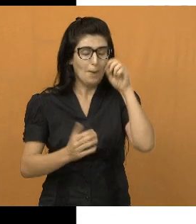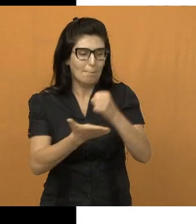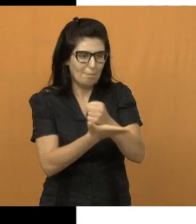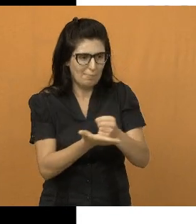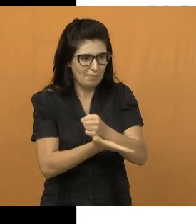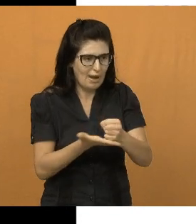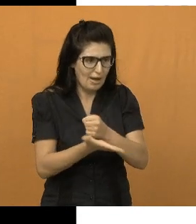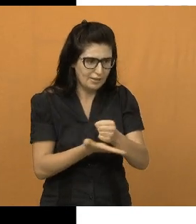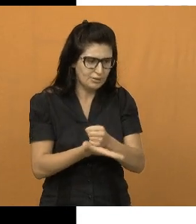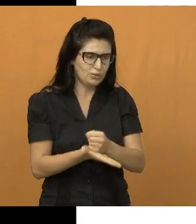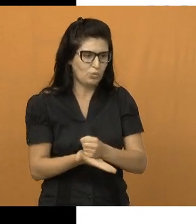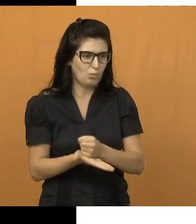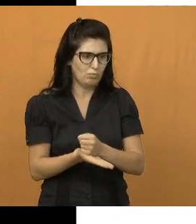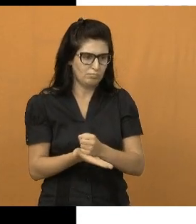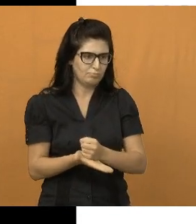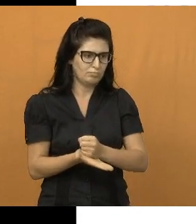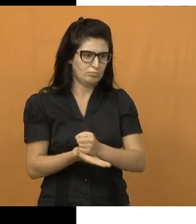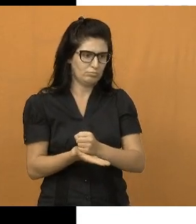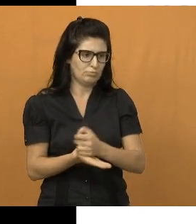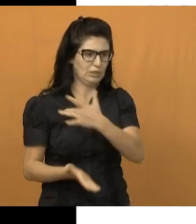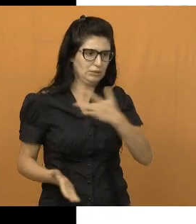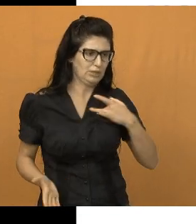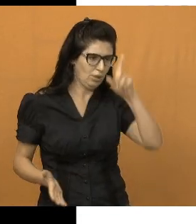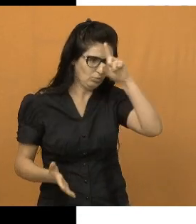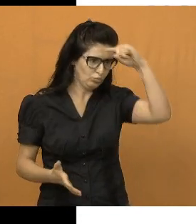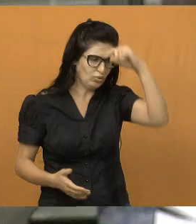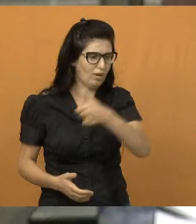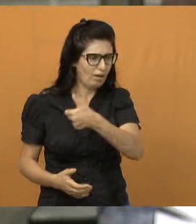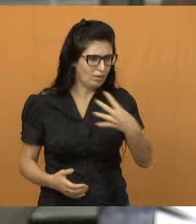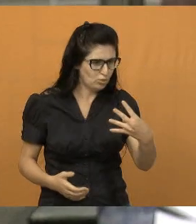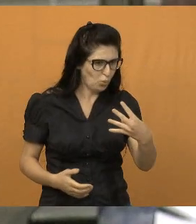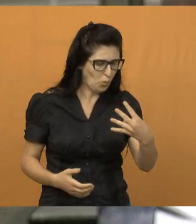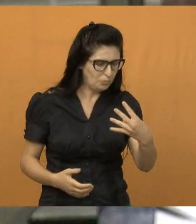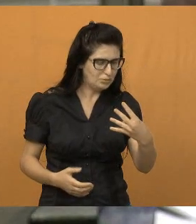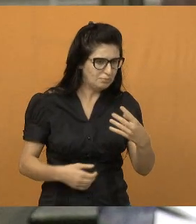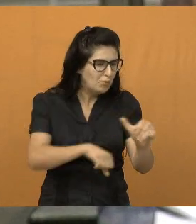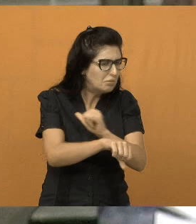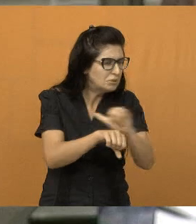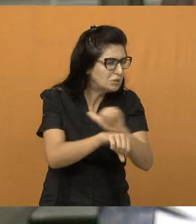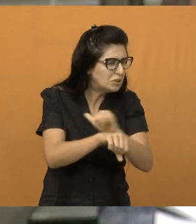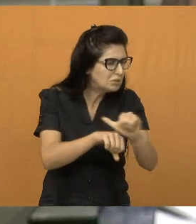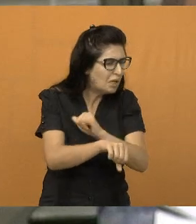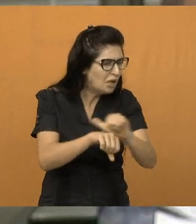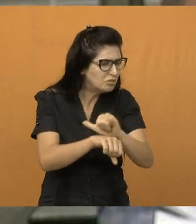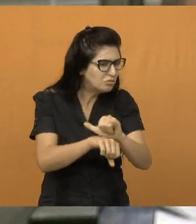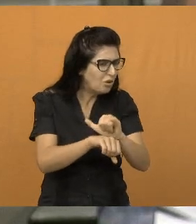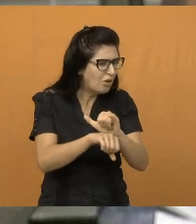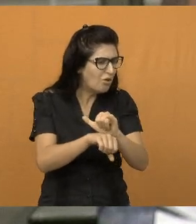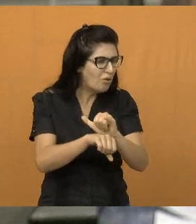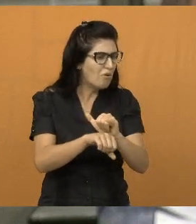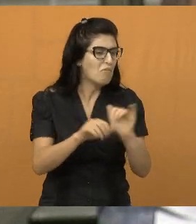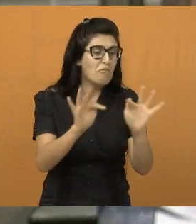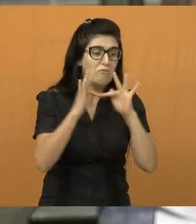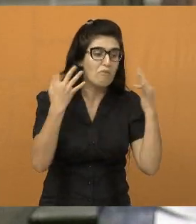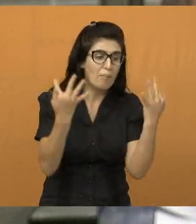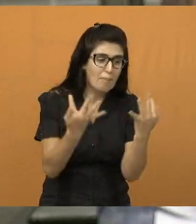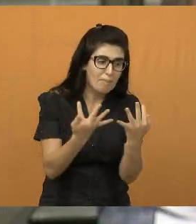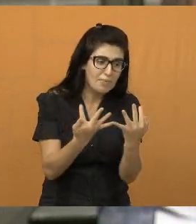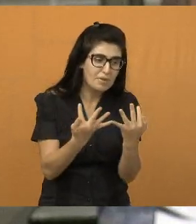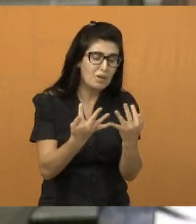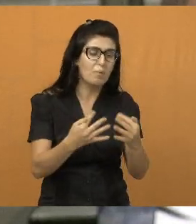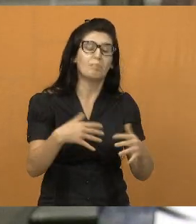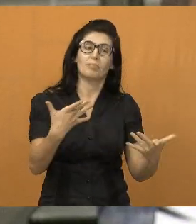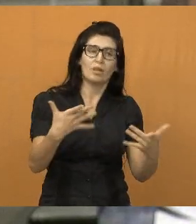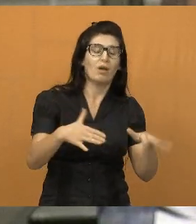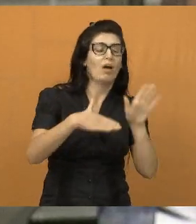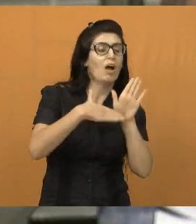básica, de 14 unidades com estratégia de saúde da família, ou seja, que contam com o agente comunitário de